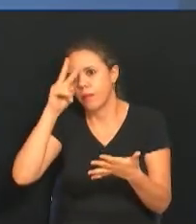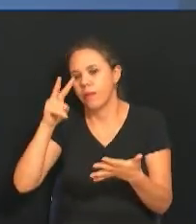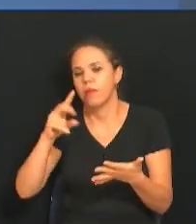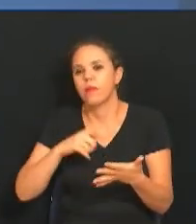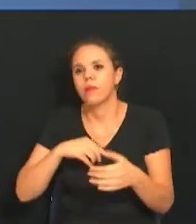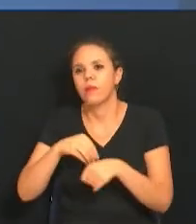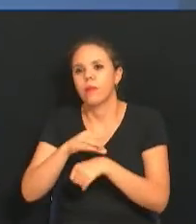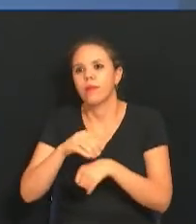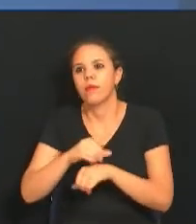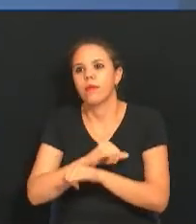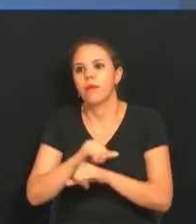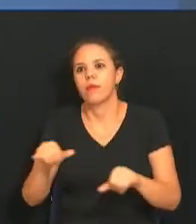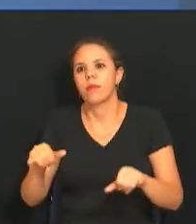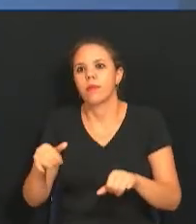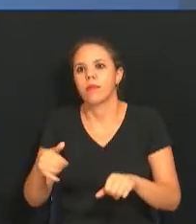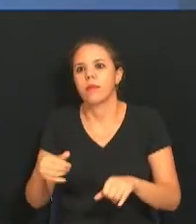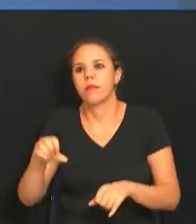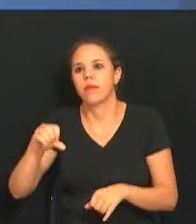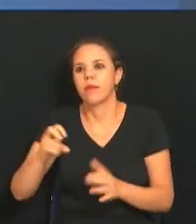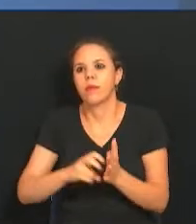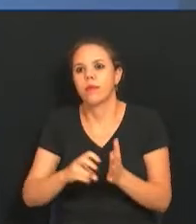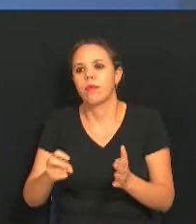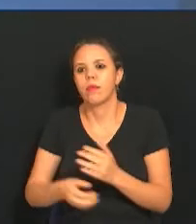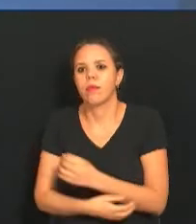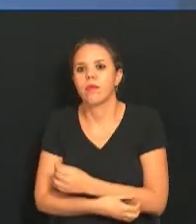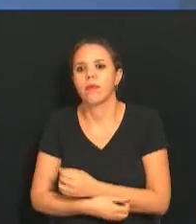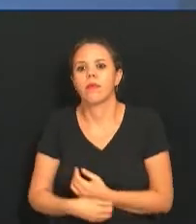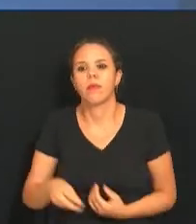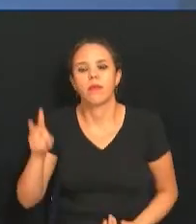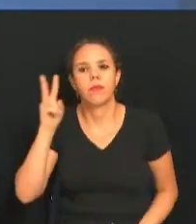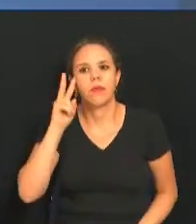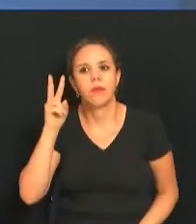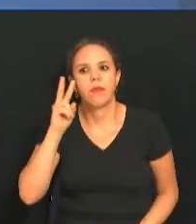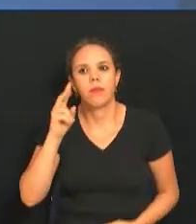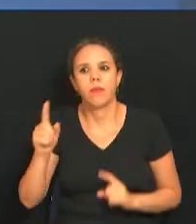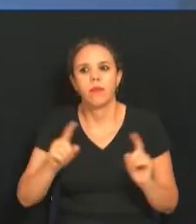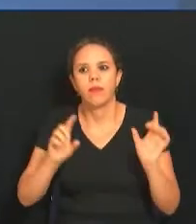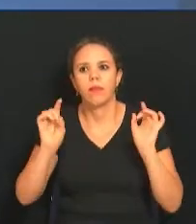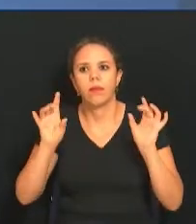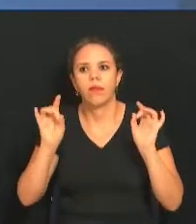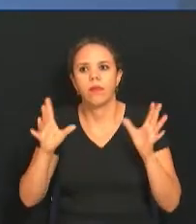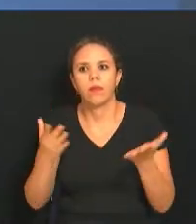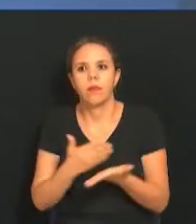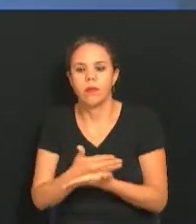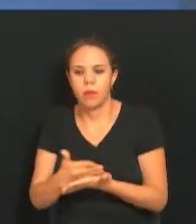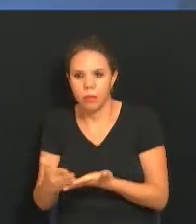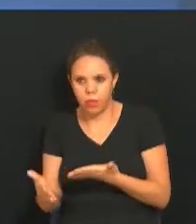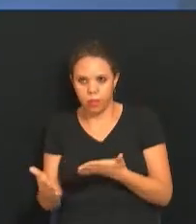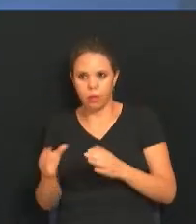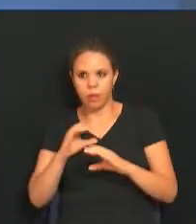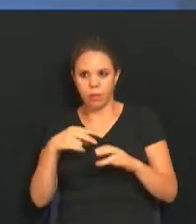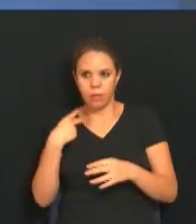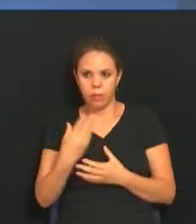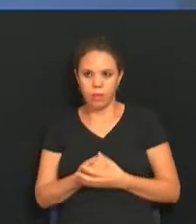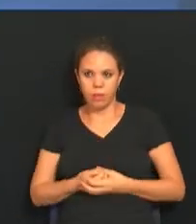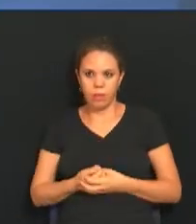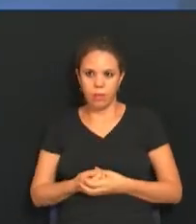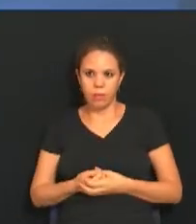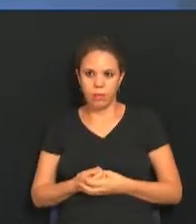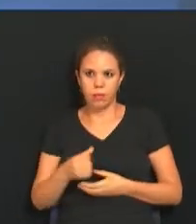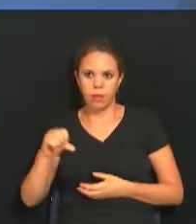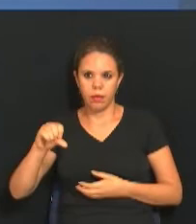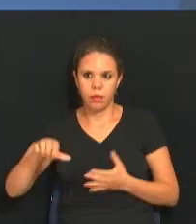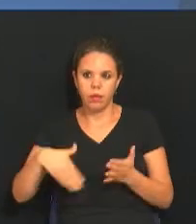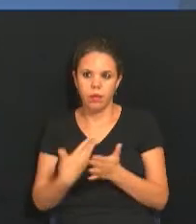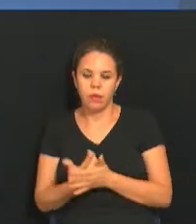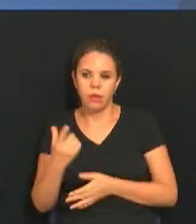transmite aqui a partir das 9 horas da manhã na segunda-feira. A reunião extraordinária começa com um comunicado de vereadores que vai das 9 às